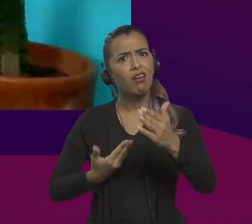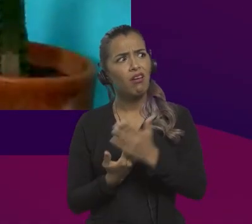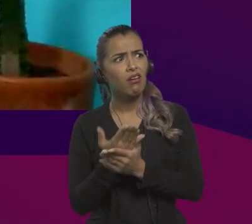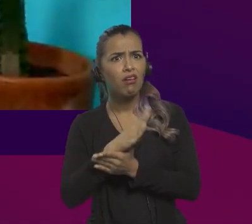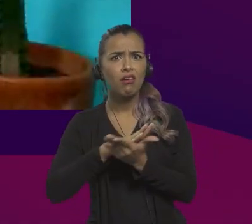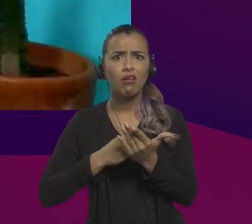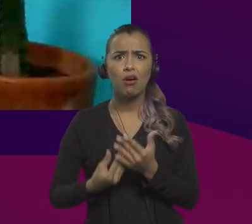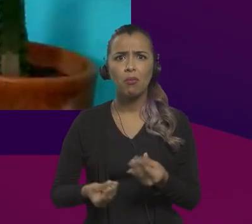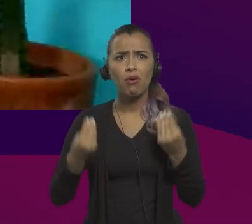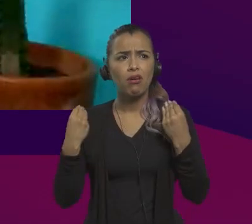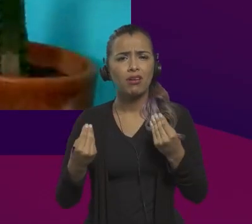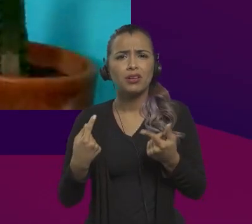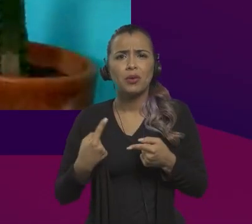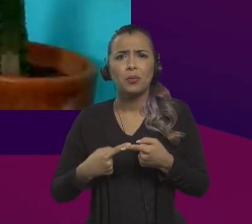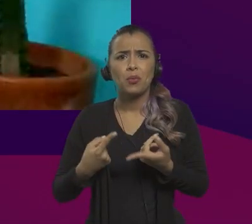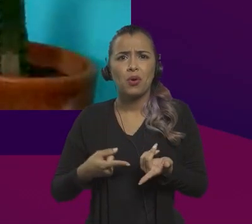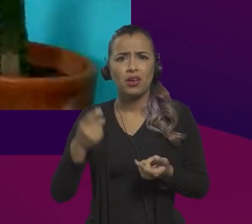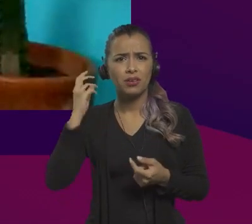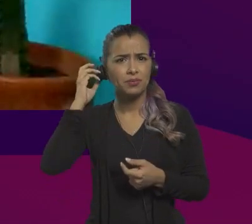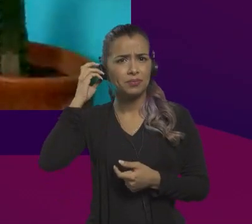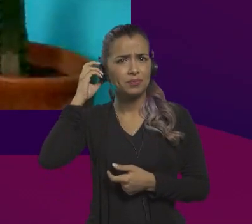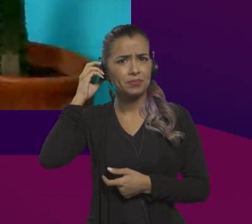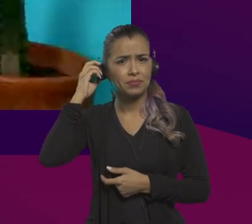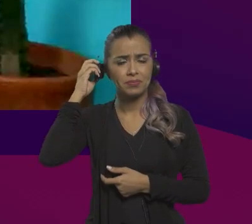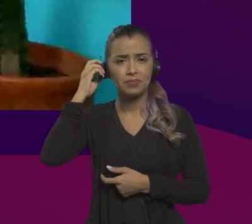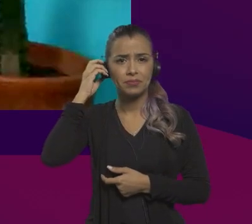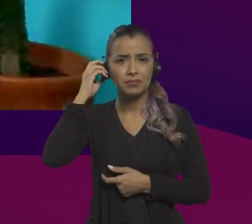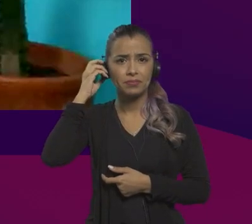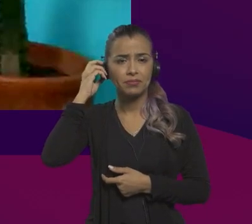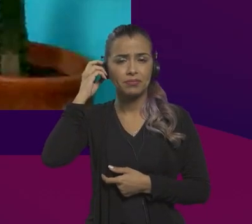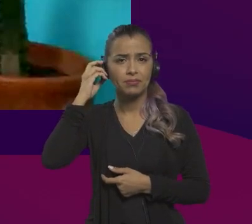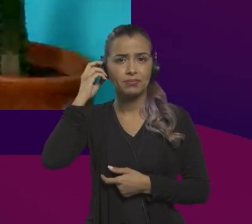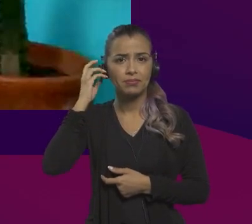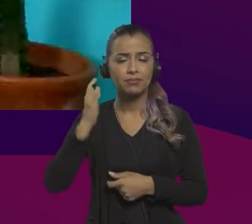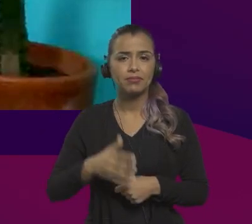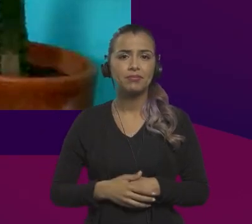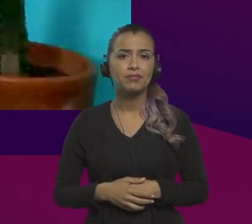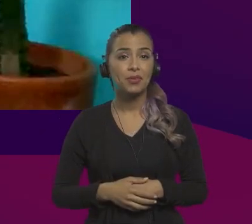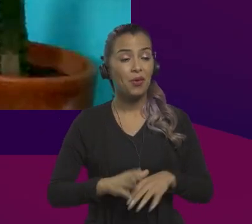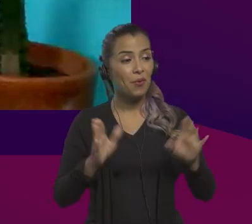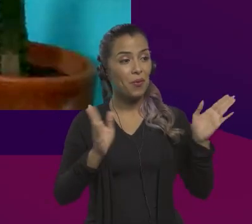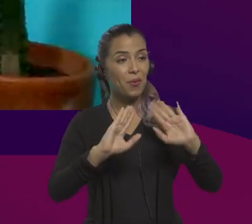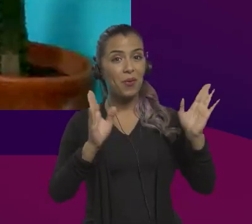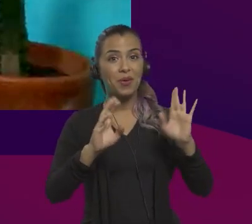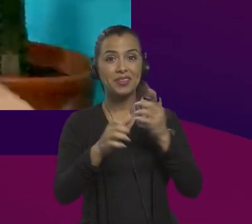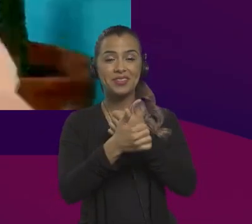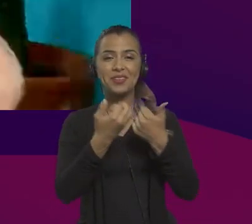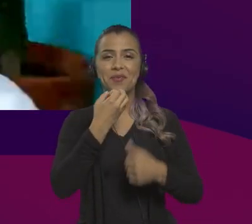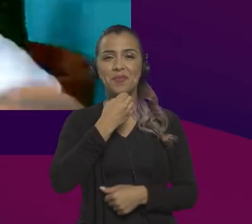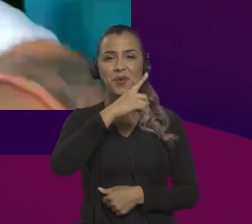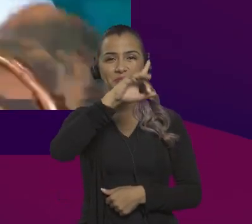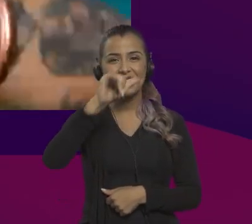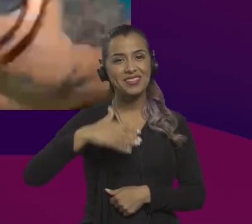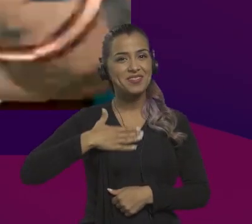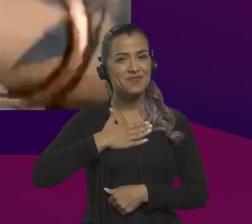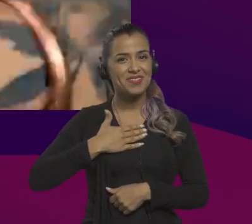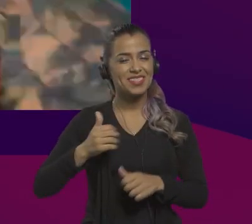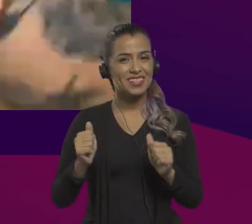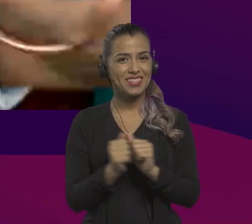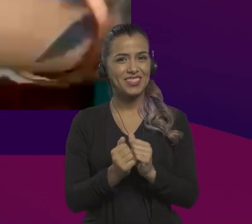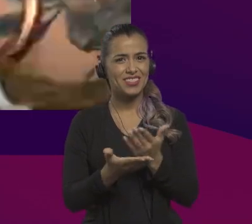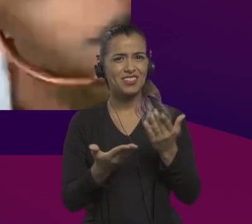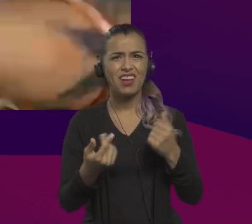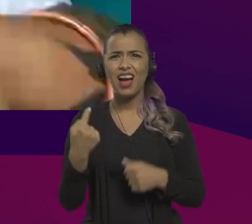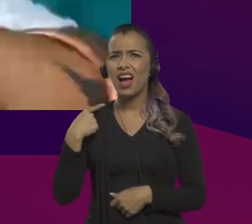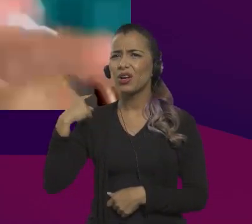aí, Xanda. Oi, gente, tudo bom? Bom dia, Mari. Bom dia. É um prazer estar aqui. Tudo bom? Ah, eu tô me